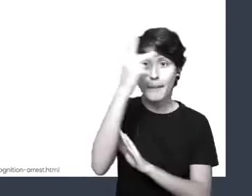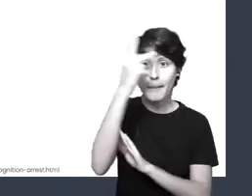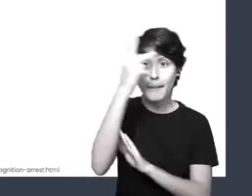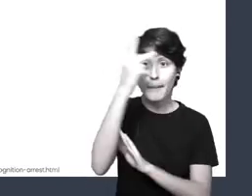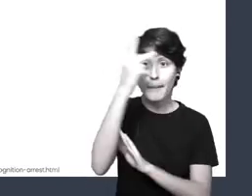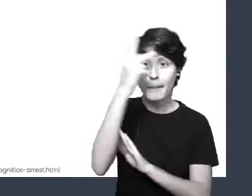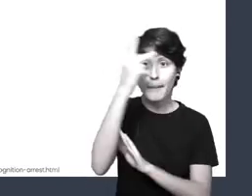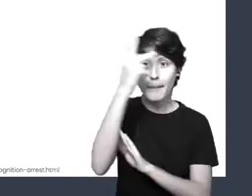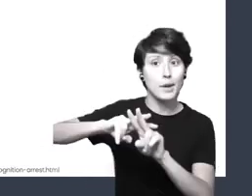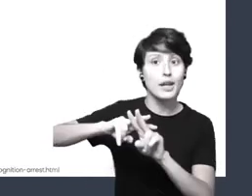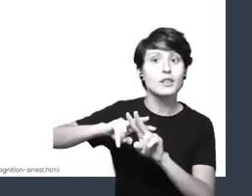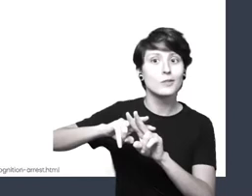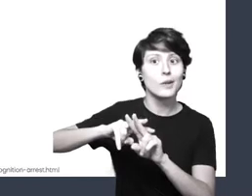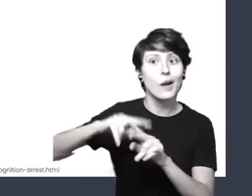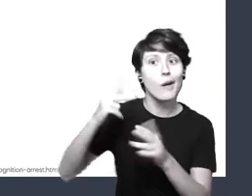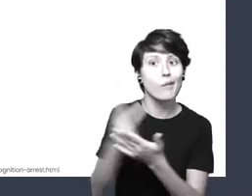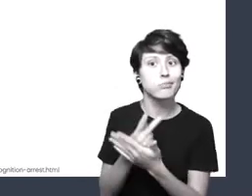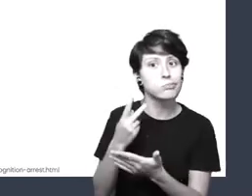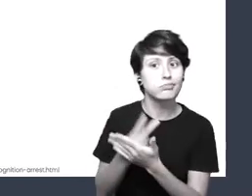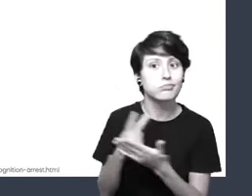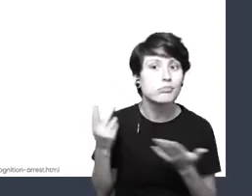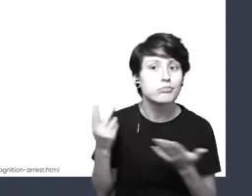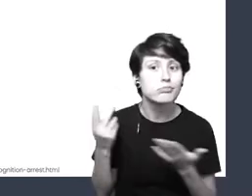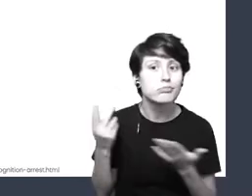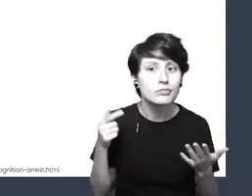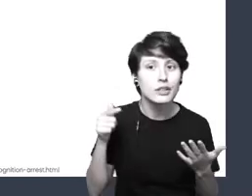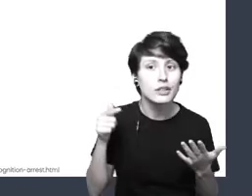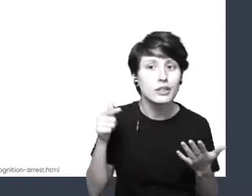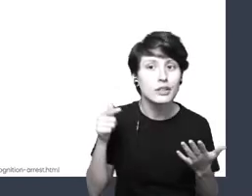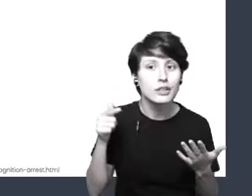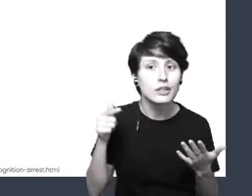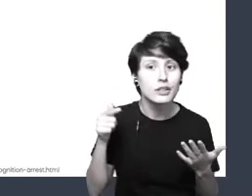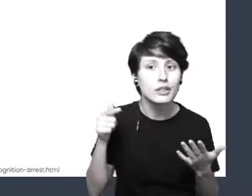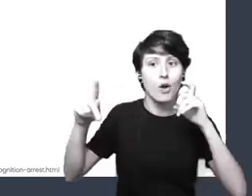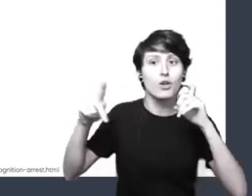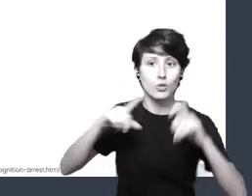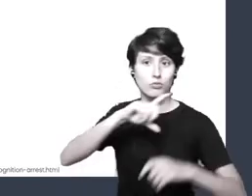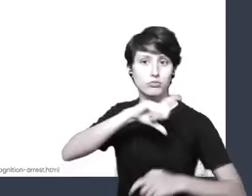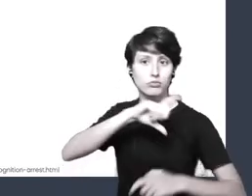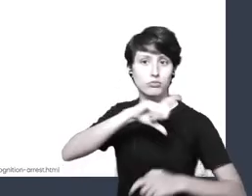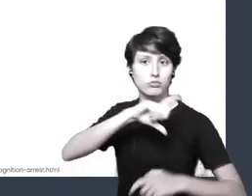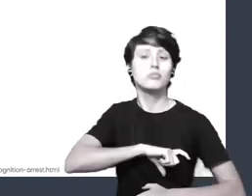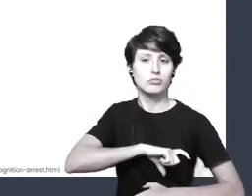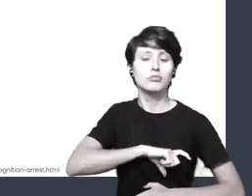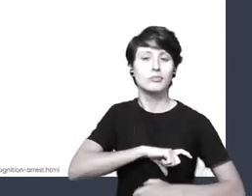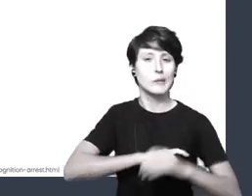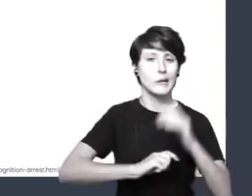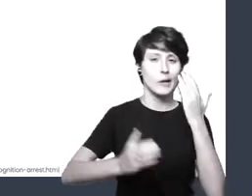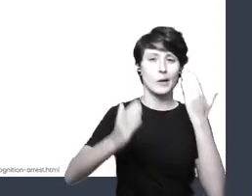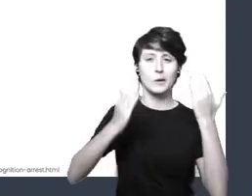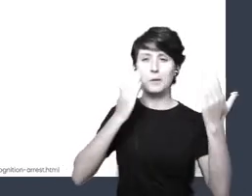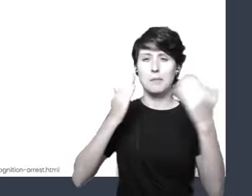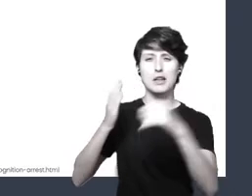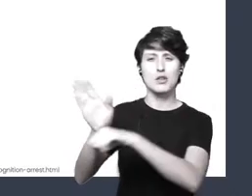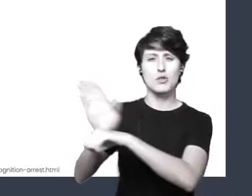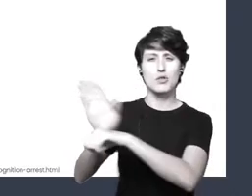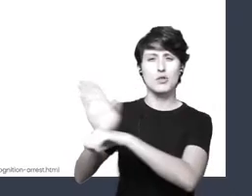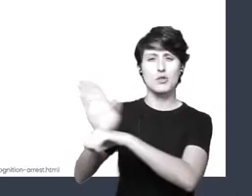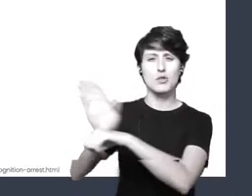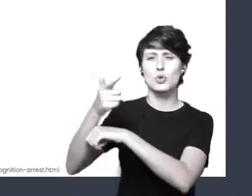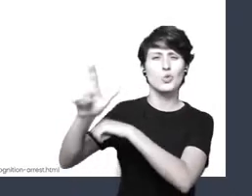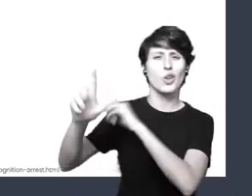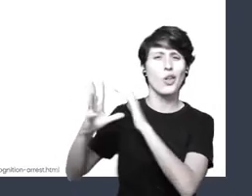Unidos erroneamente. Ele teve a foto da sua carteira de motorista comparado com um vídeo de vigilância de um